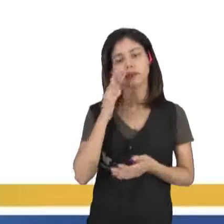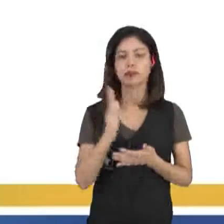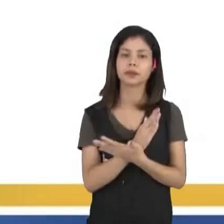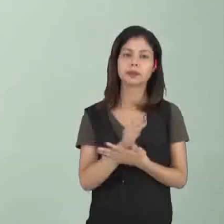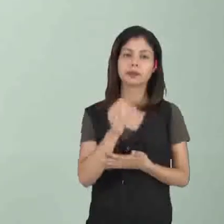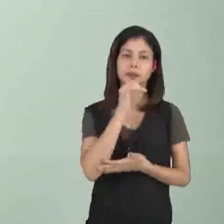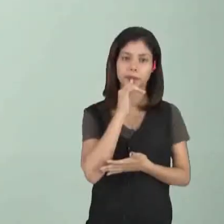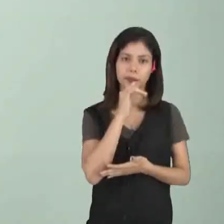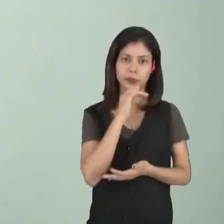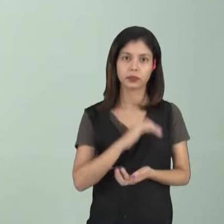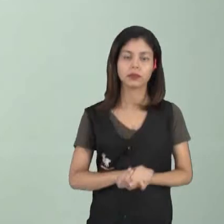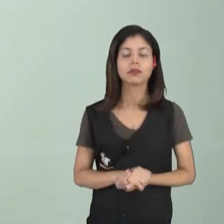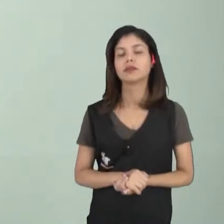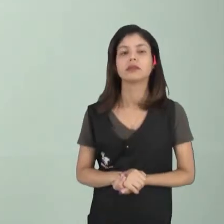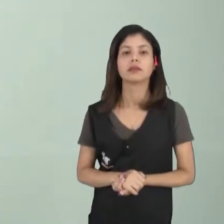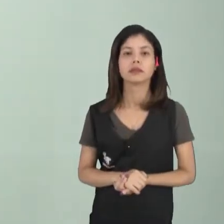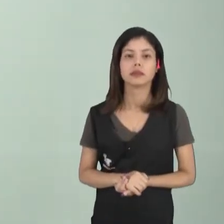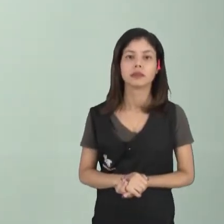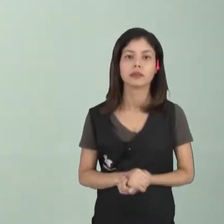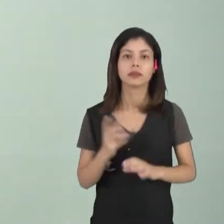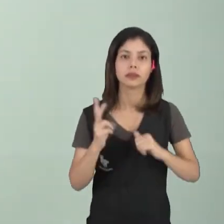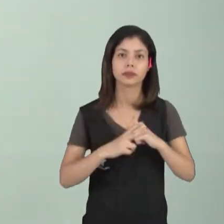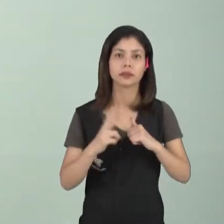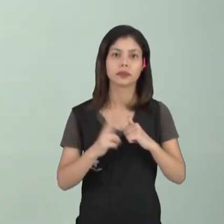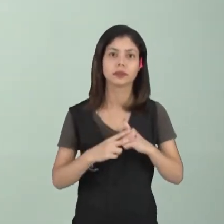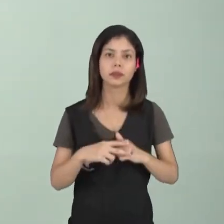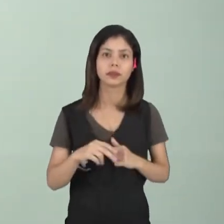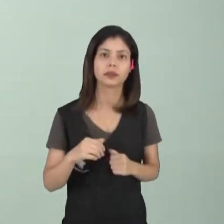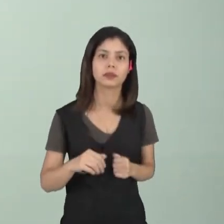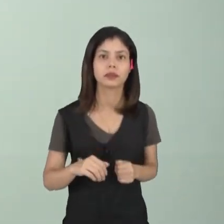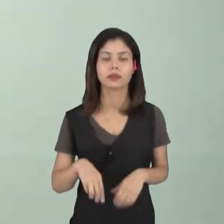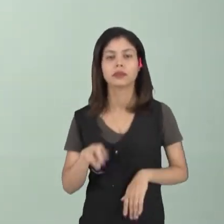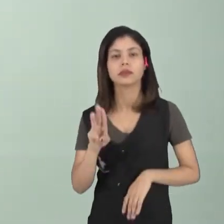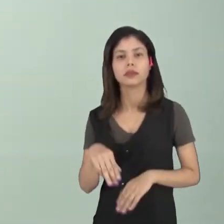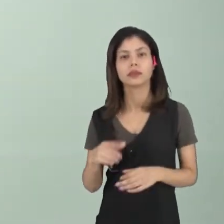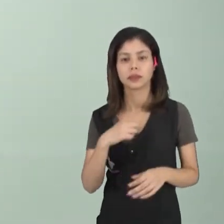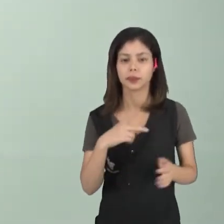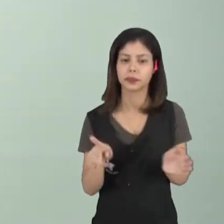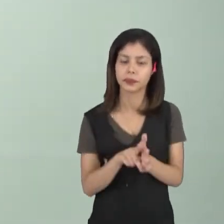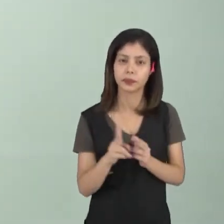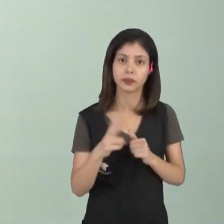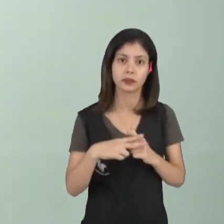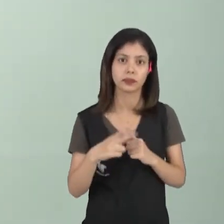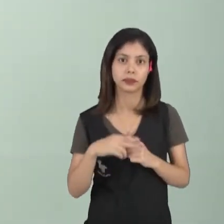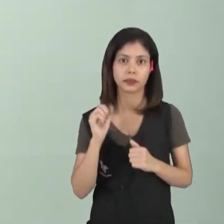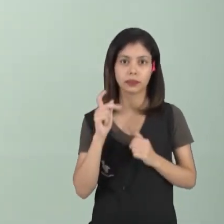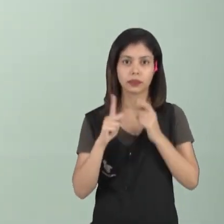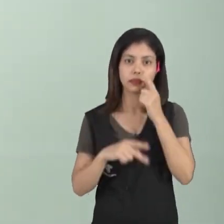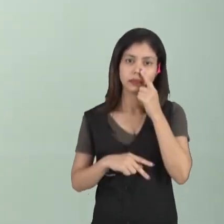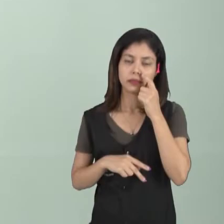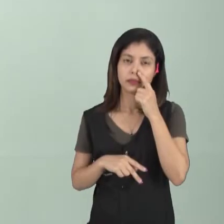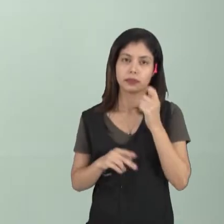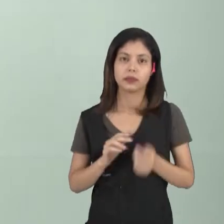alguns exemplos, tá? Olhem aí os verbos, quem determina sempre é o verbo, tá bom?